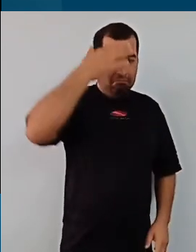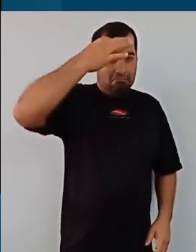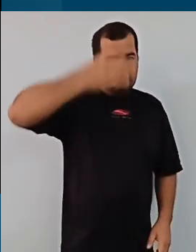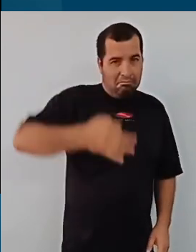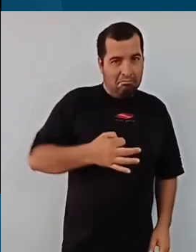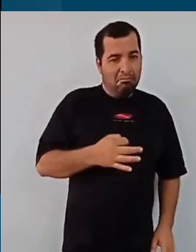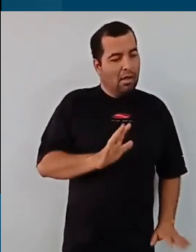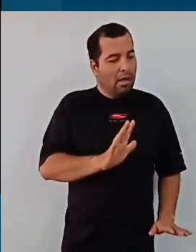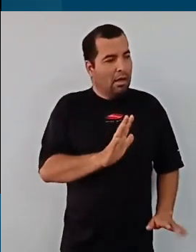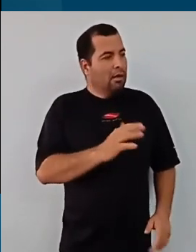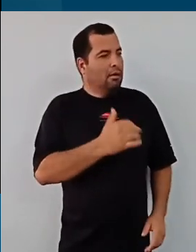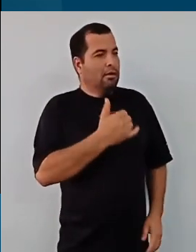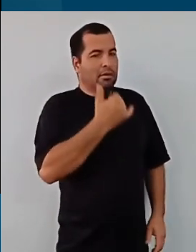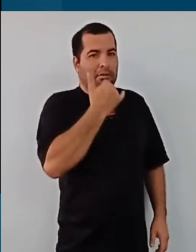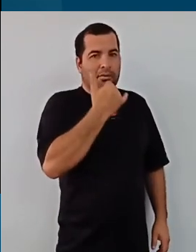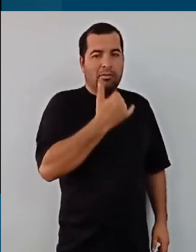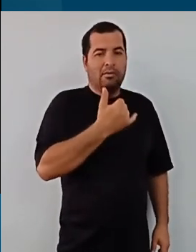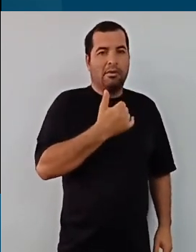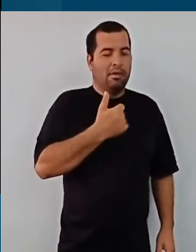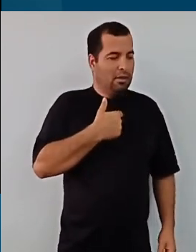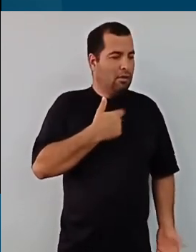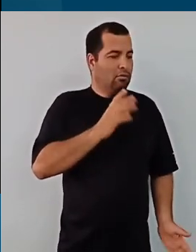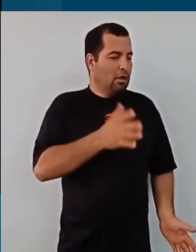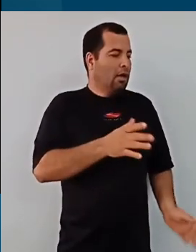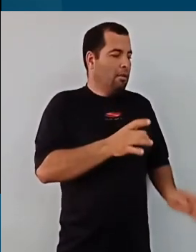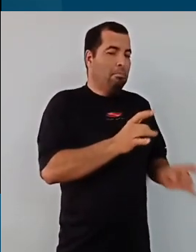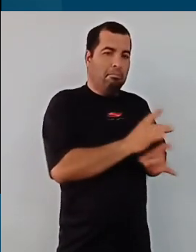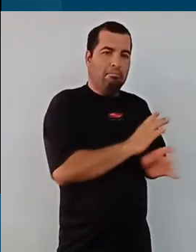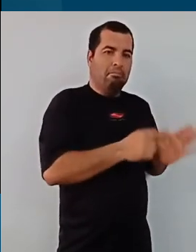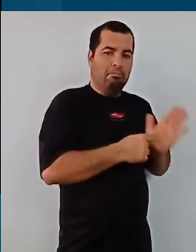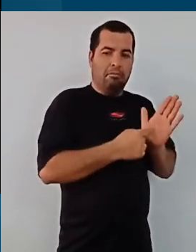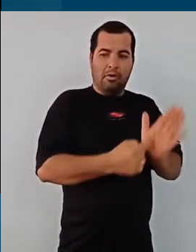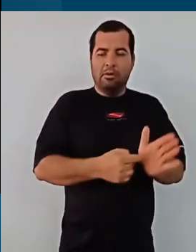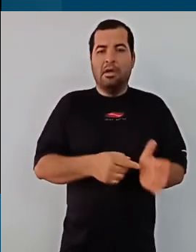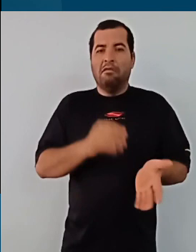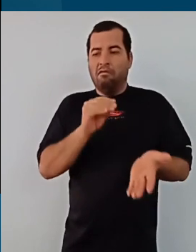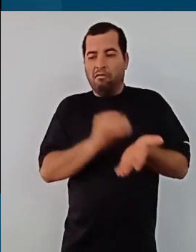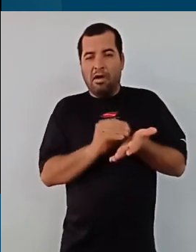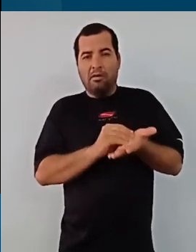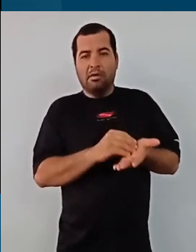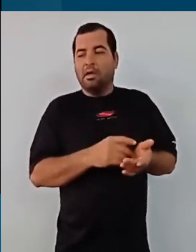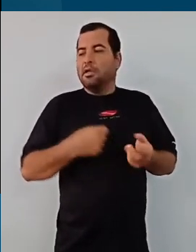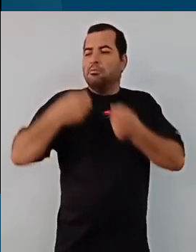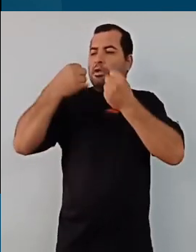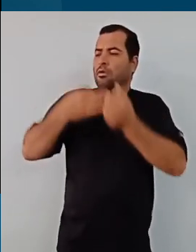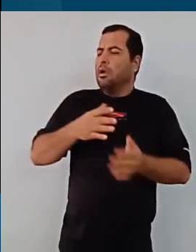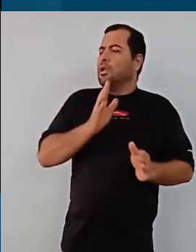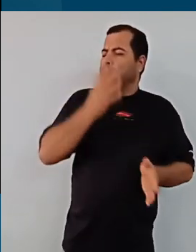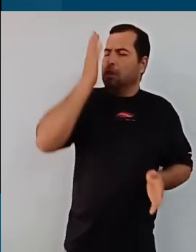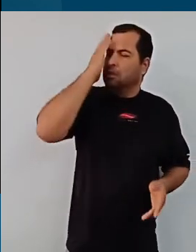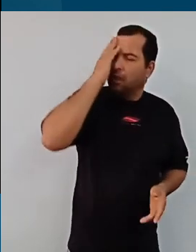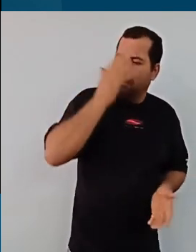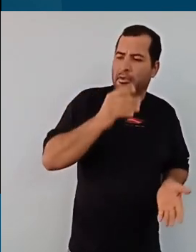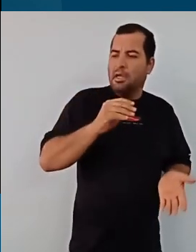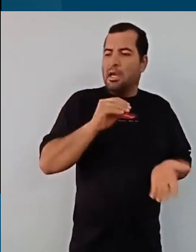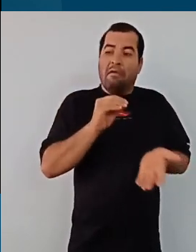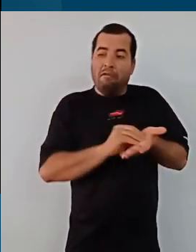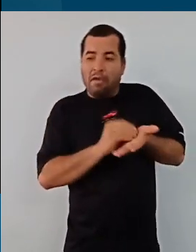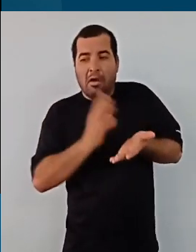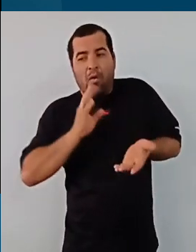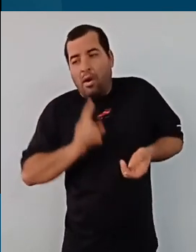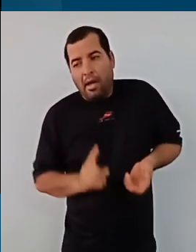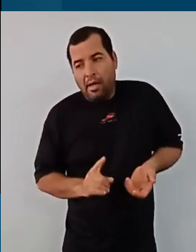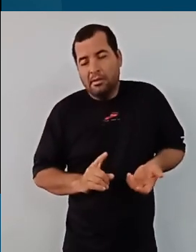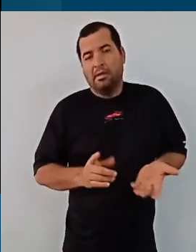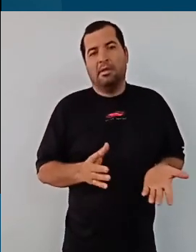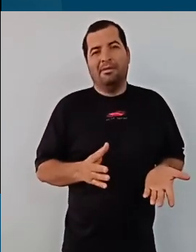olha, professor, eu estou entregando as crianças assim, elas dão conta destas coisas e destas não, apesar de